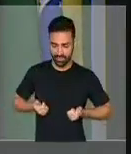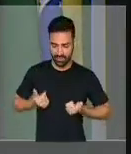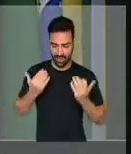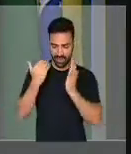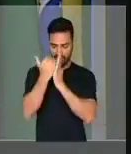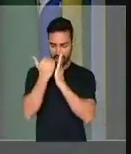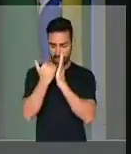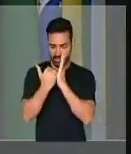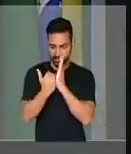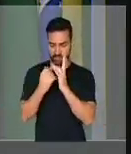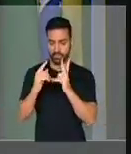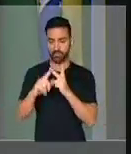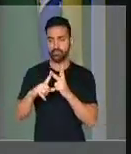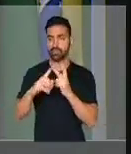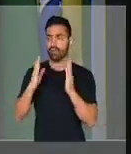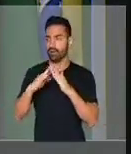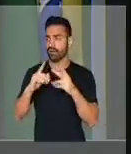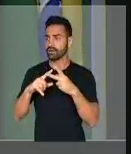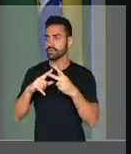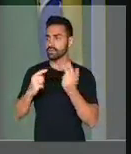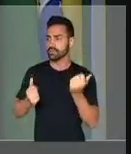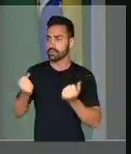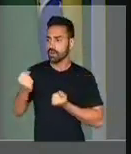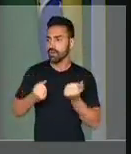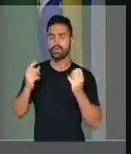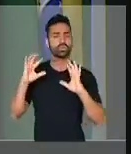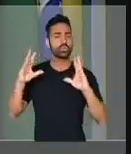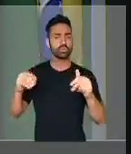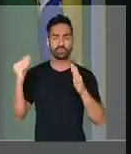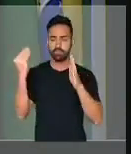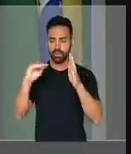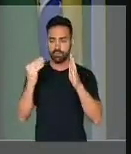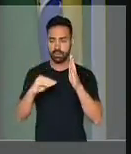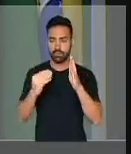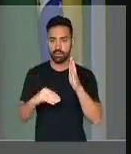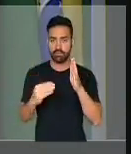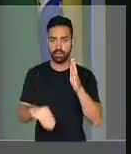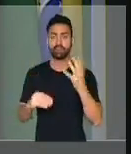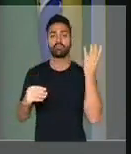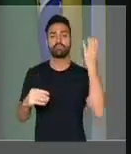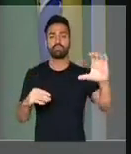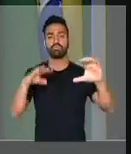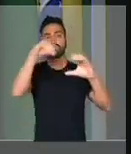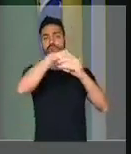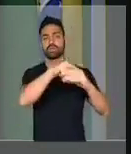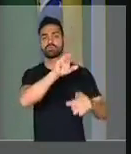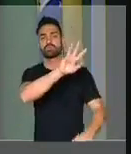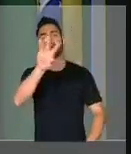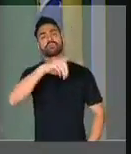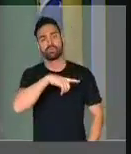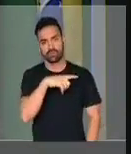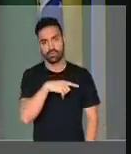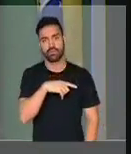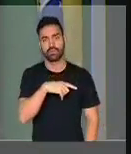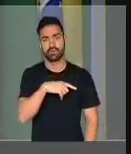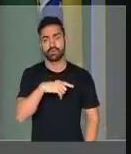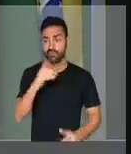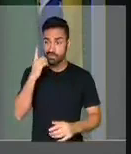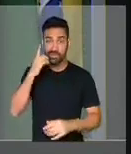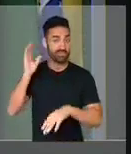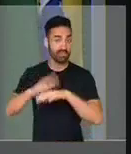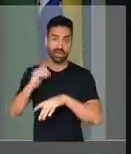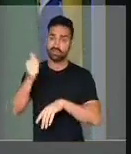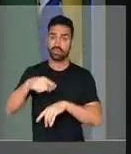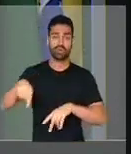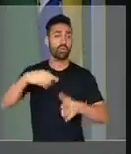contas pessoais, o seu patrimônio, o seu gasto público, do que os deputados federais e senadores. Não existe.